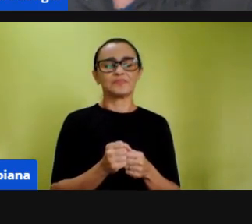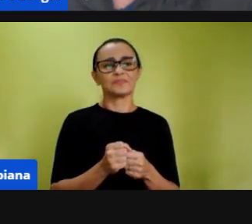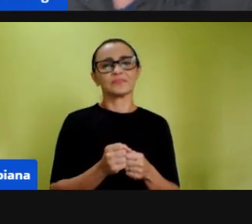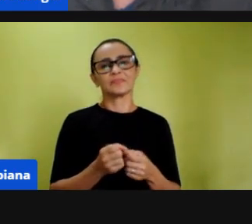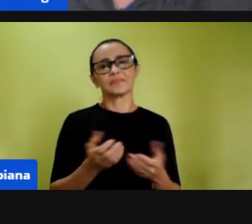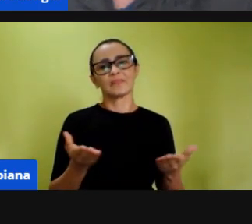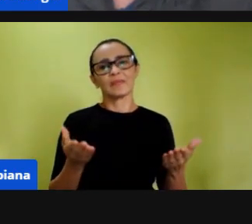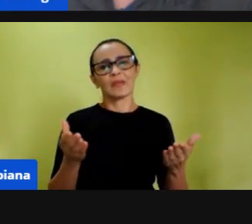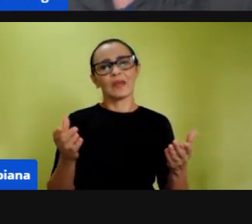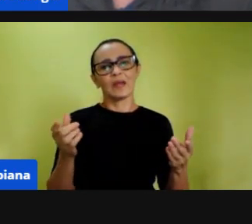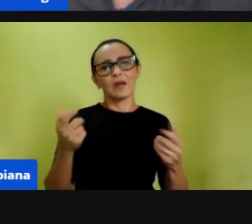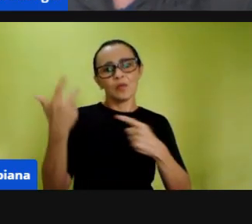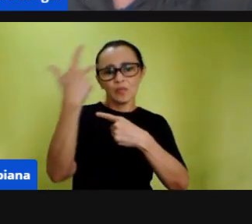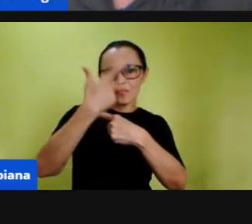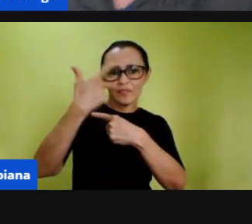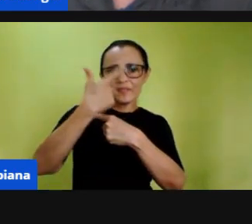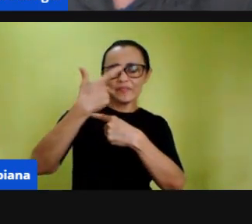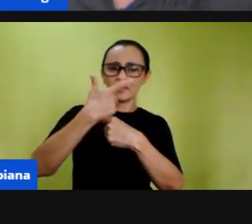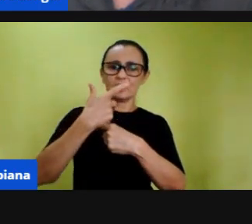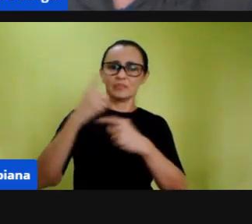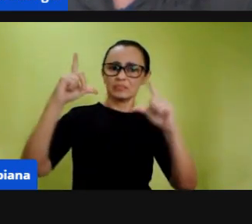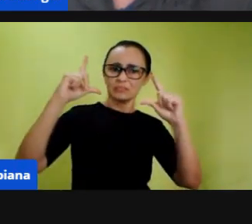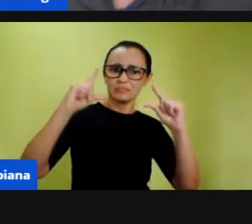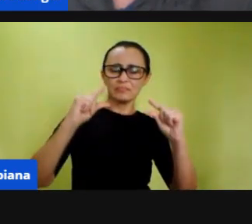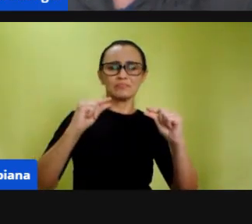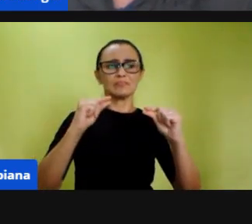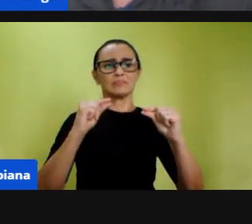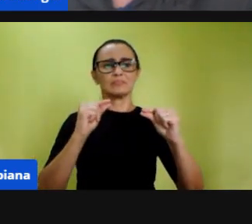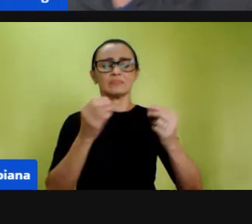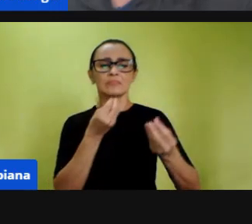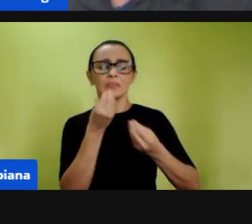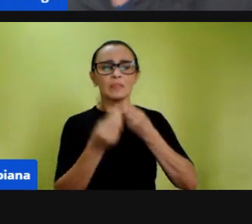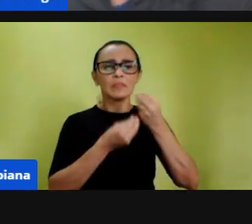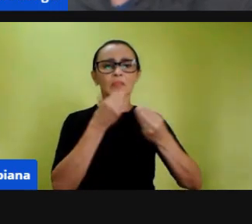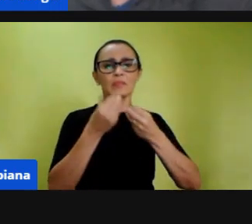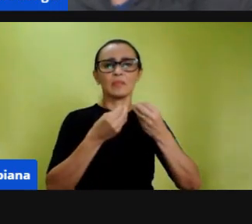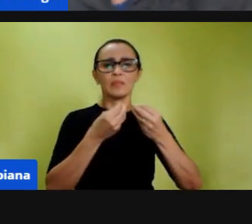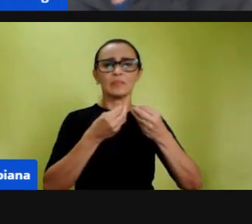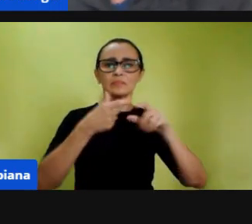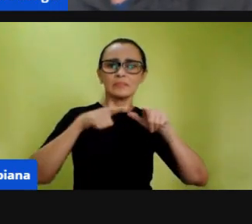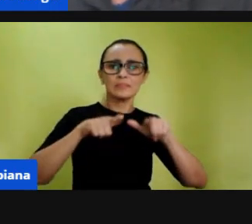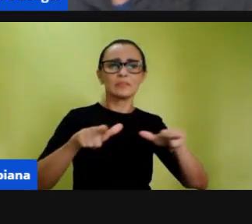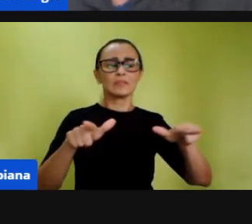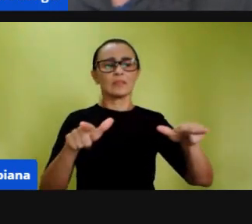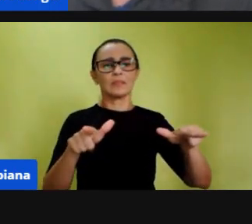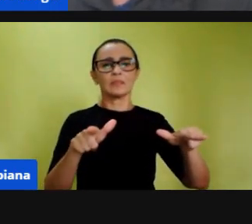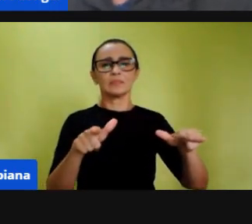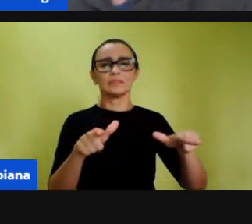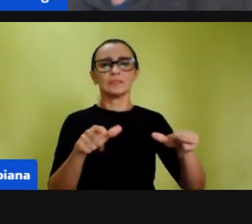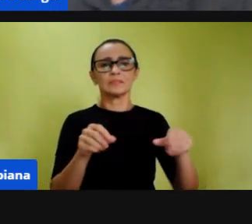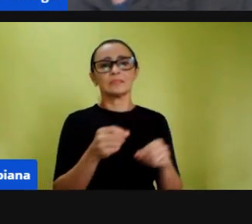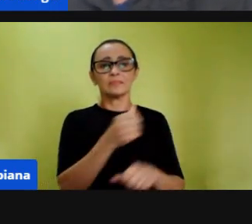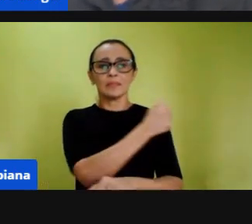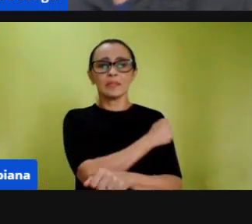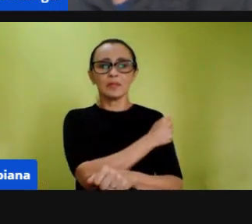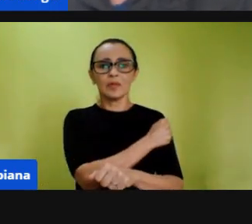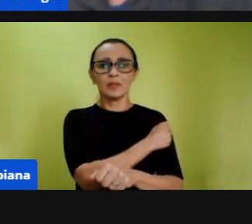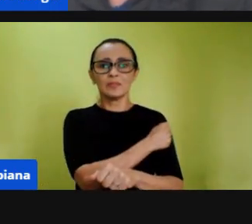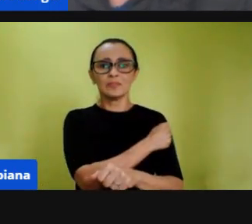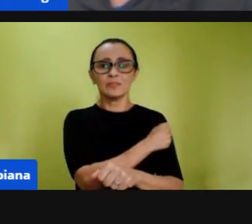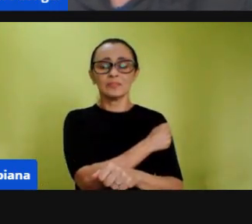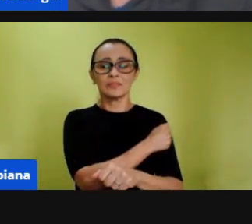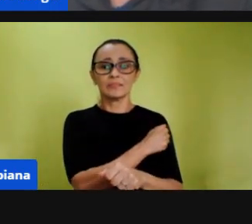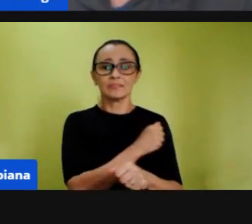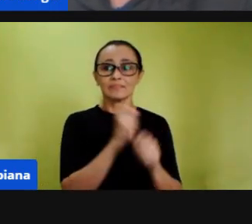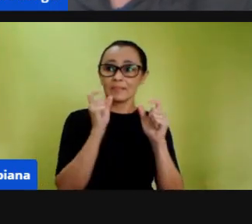tempo do vídeo, pensar na linguagem do vídeo e de uma forma que eu conseguisse atrair. Também eu imaginei que